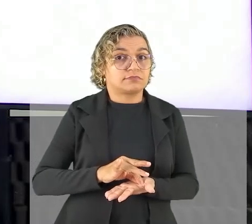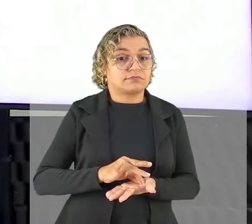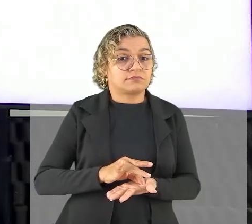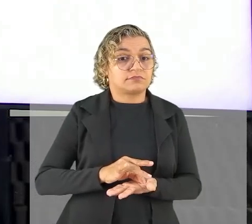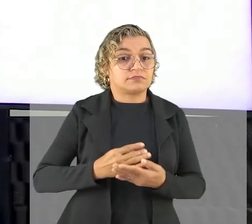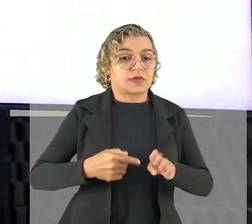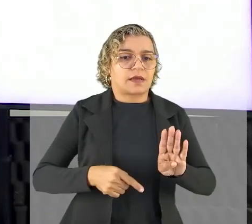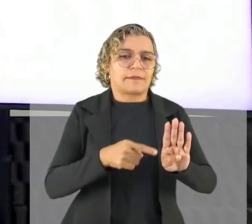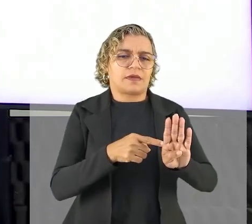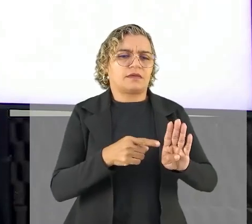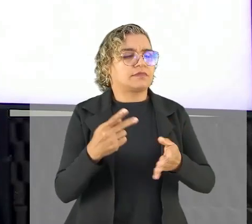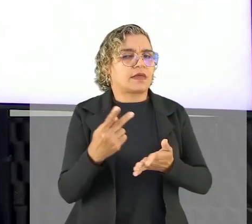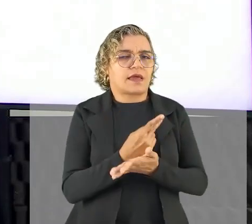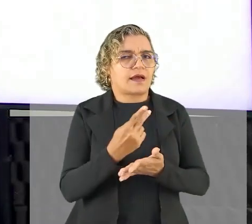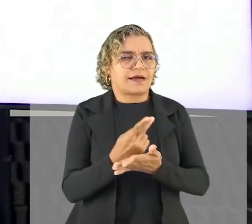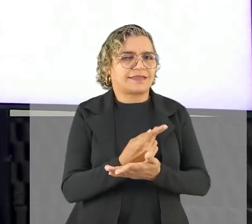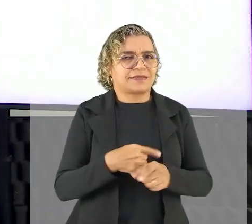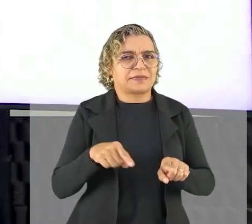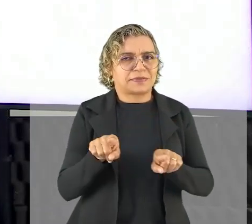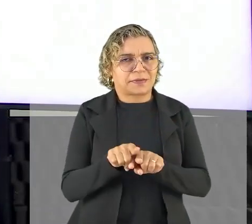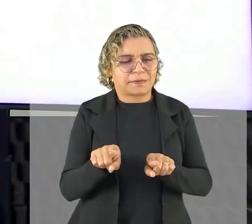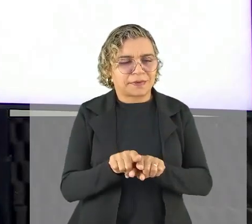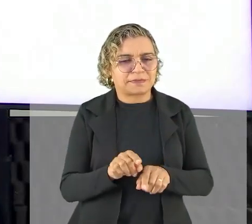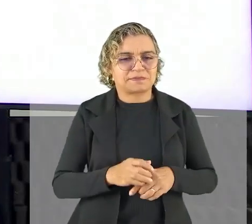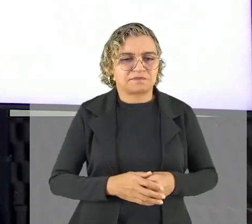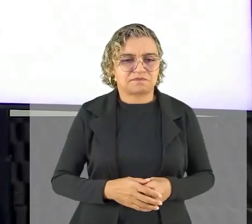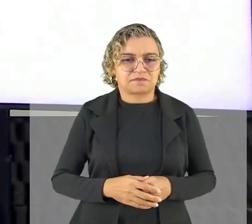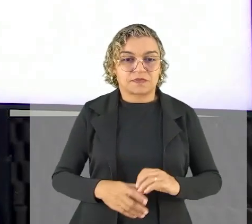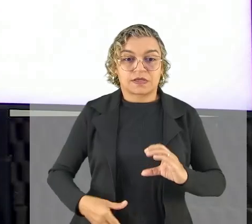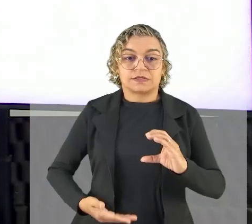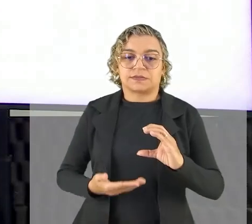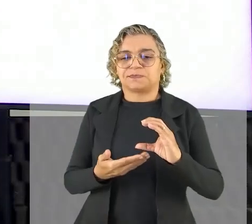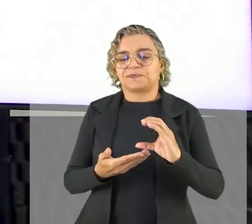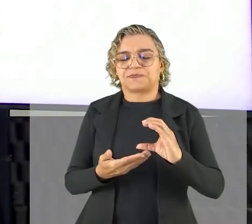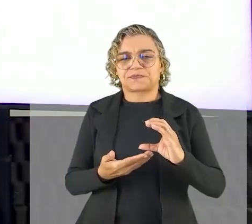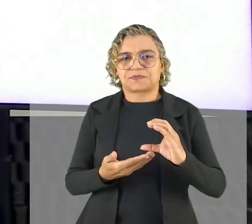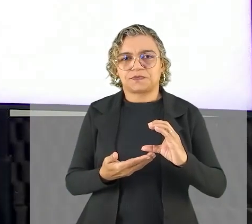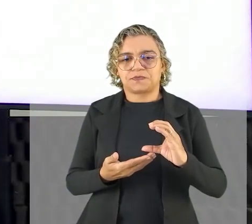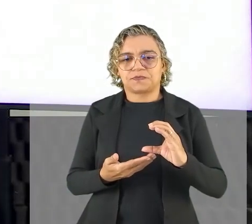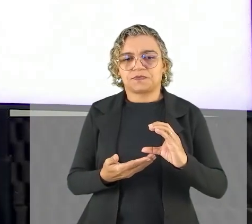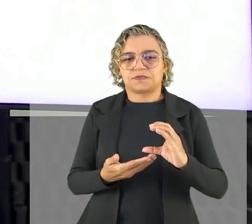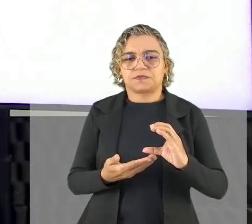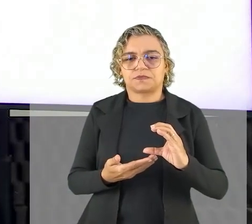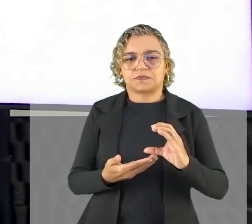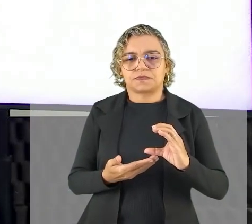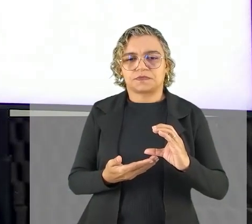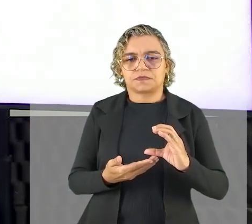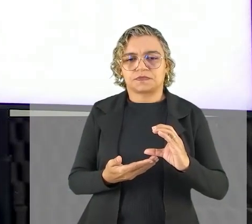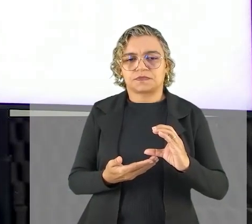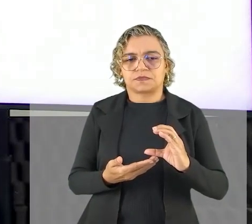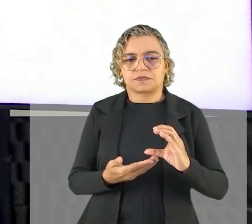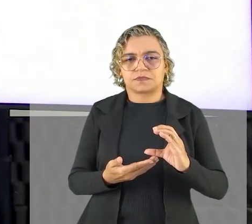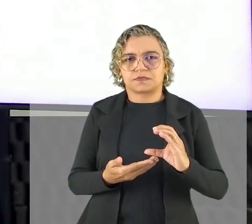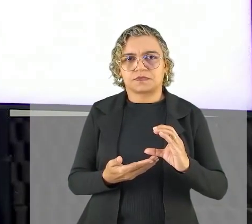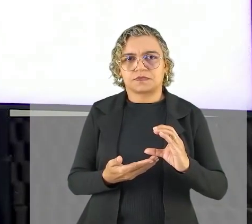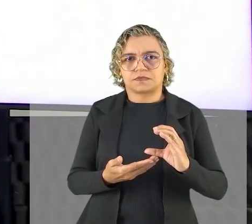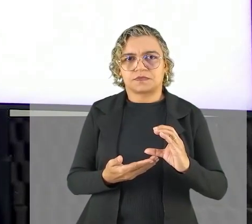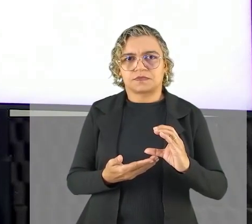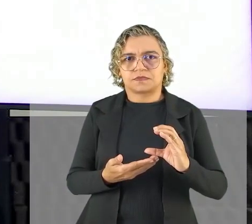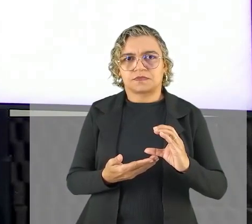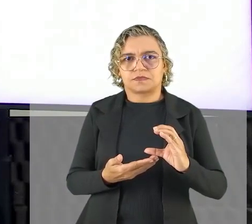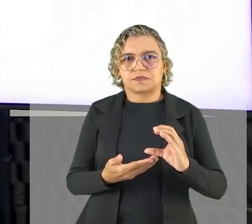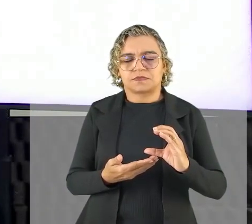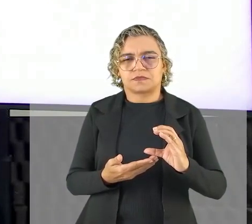a letra B também não pode ser. Vamos para a alternativa C. Necessidade da boa vontade e crítica da